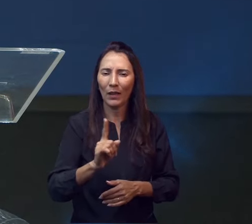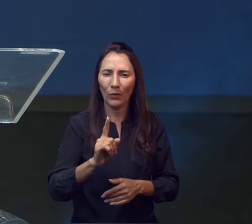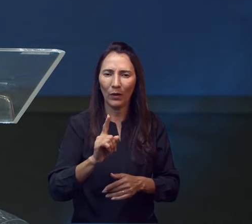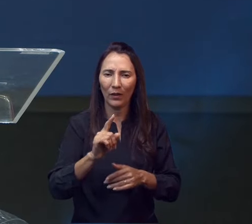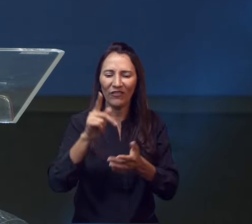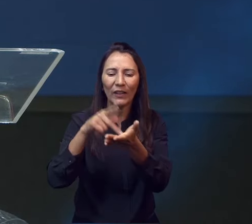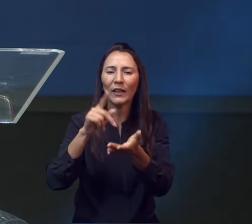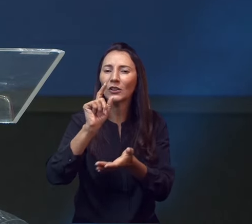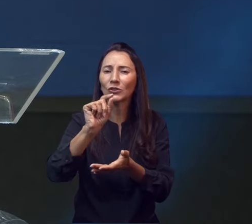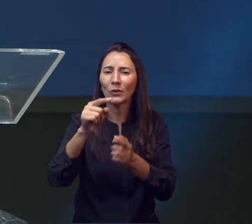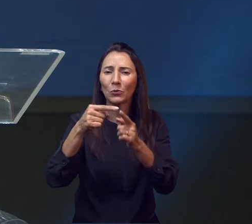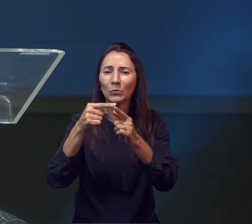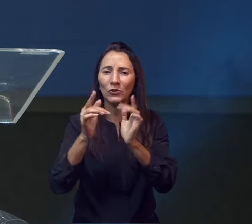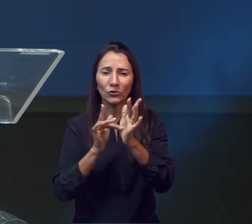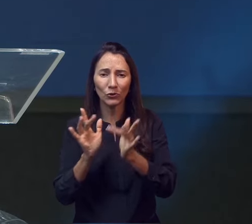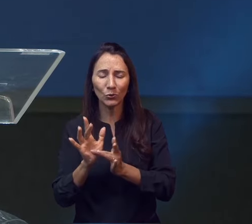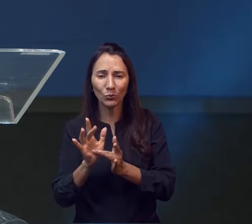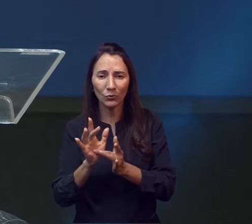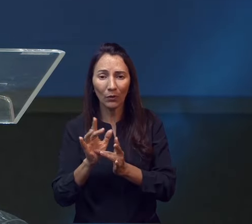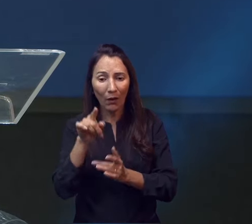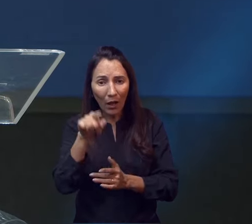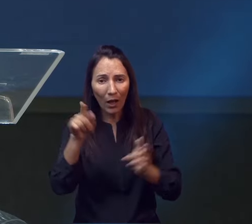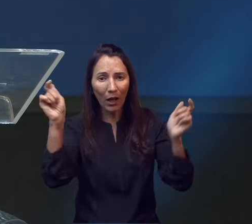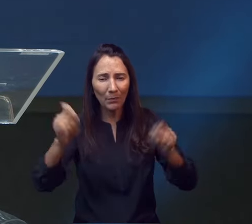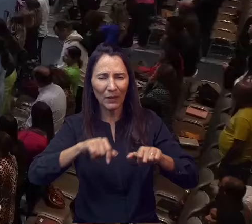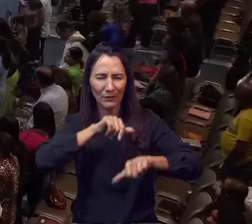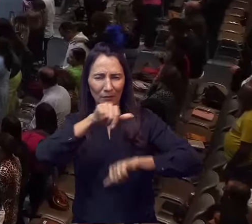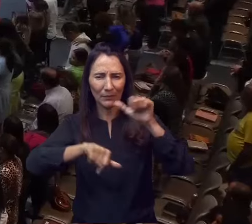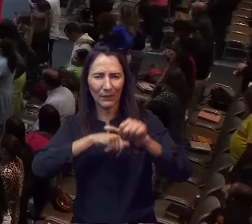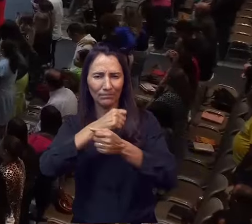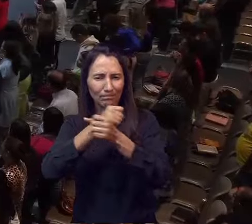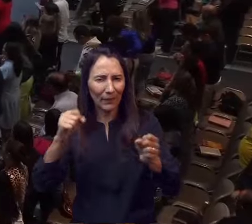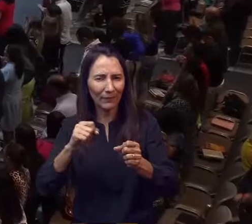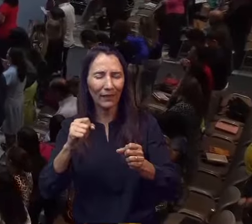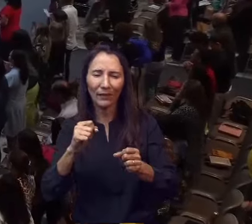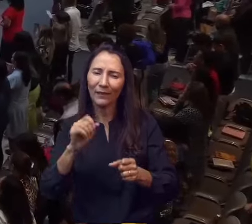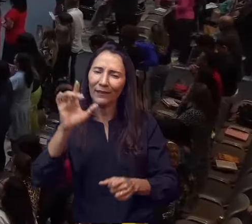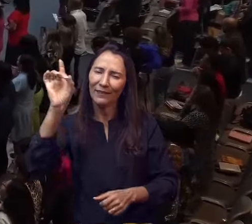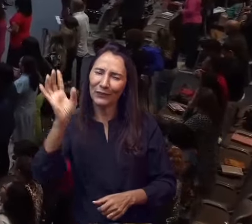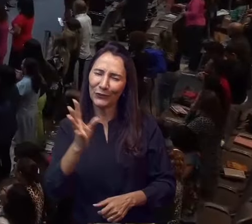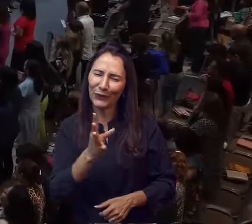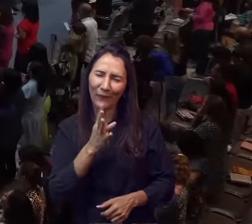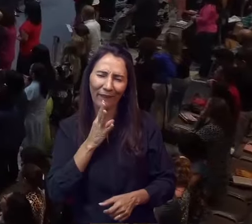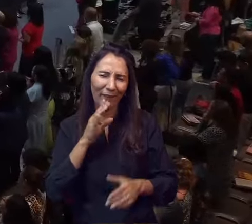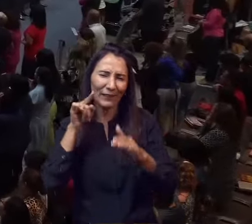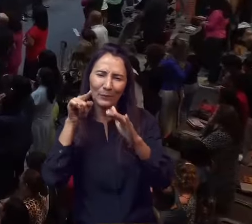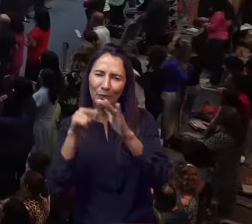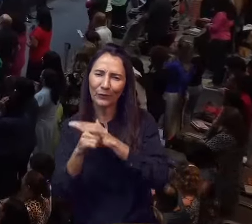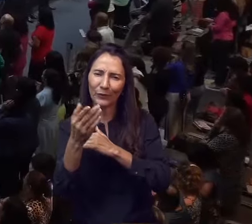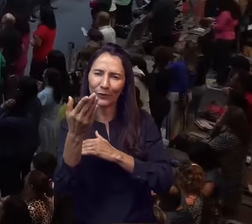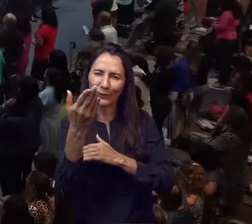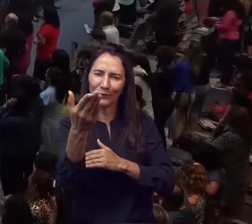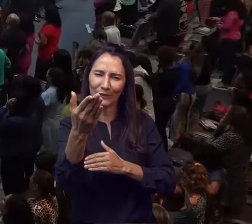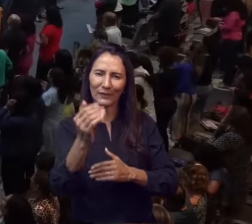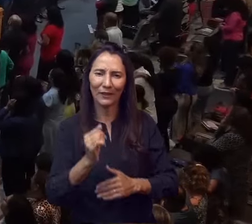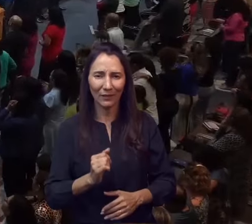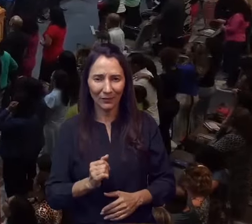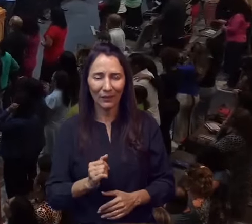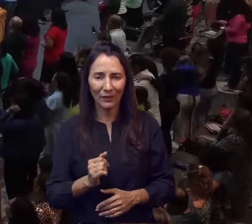transforma muda e Deus conhecendo profundamente você o espírito santo